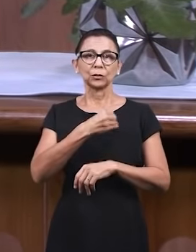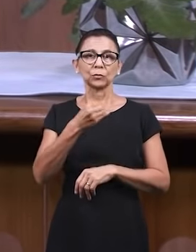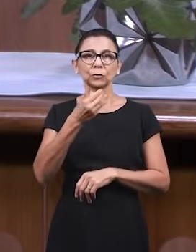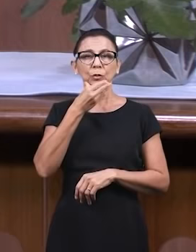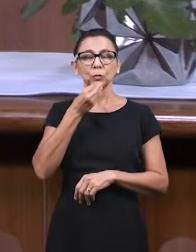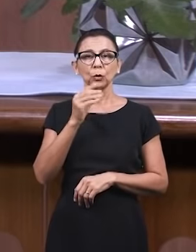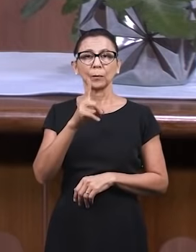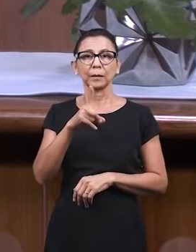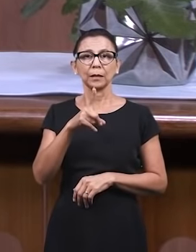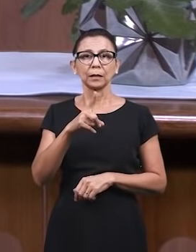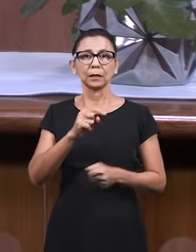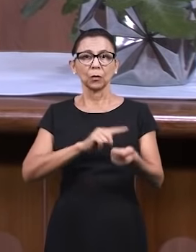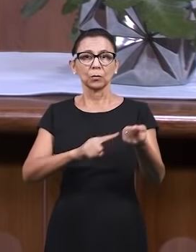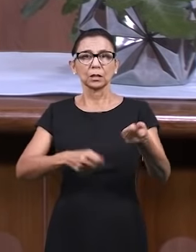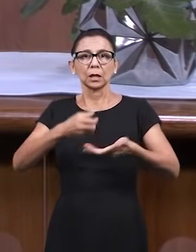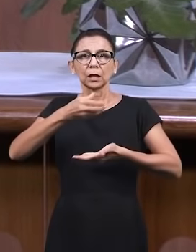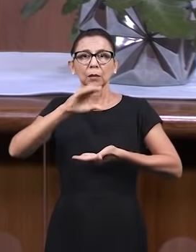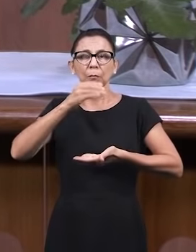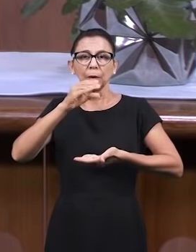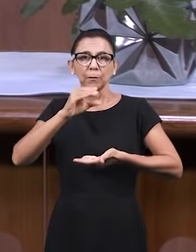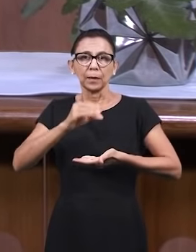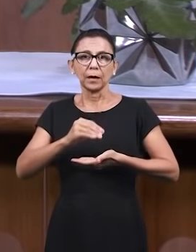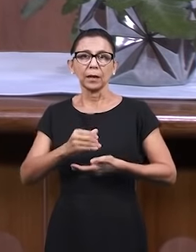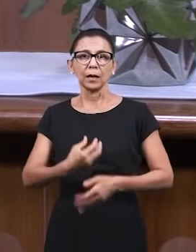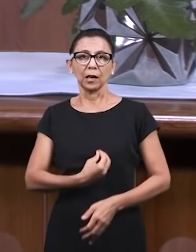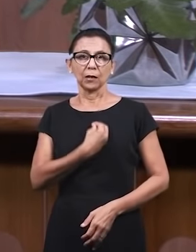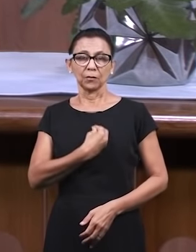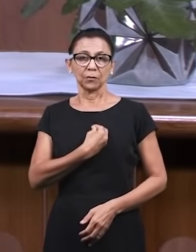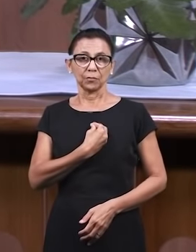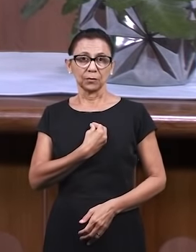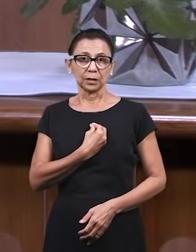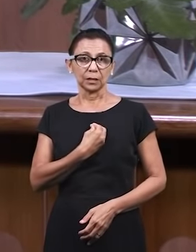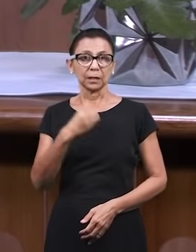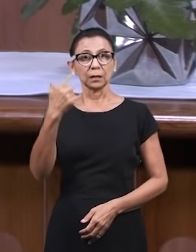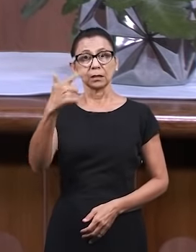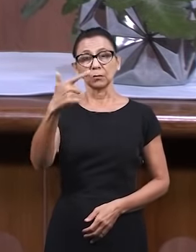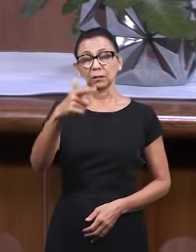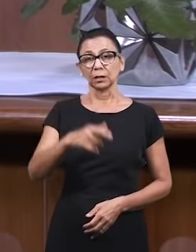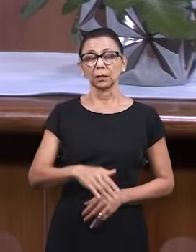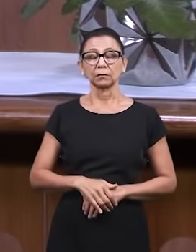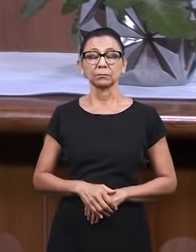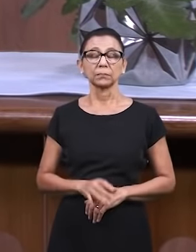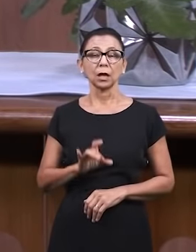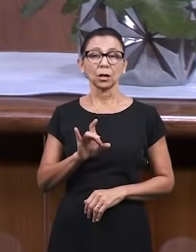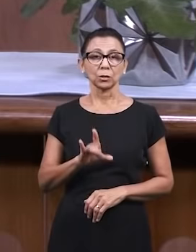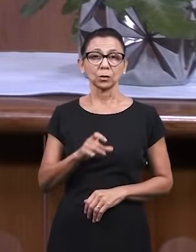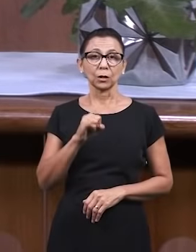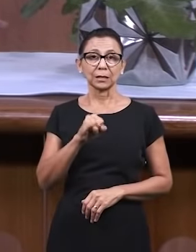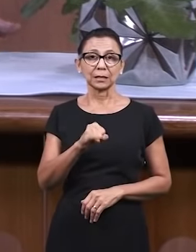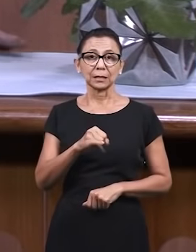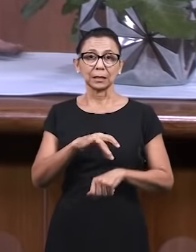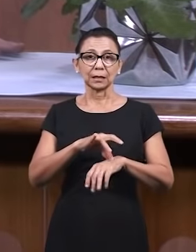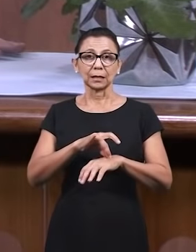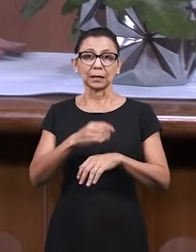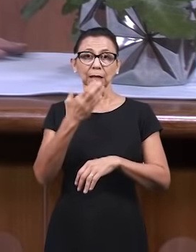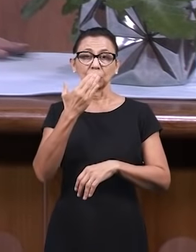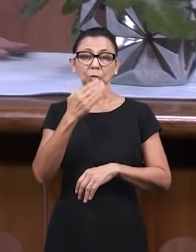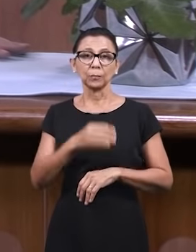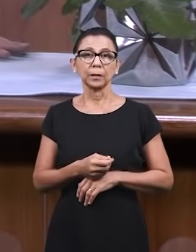seu sangue, não tereis vida em vós mesmo. Quem come a carne e bebe meu sangue, terá a vida eterna.